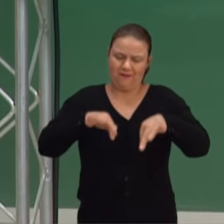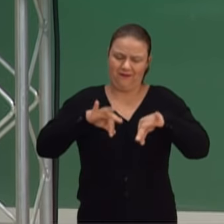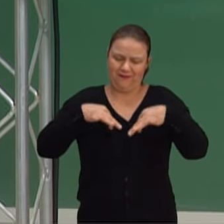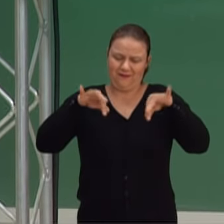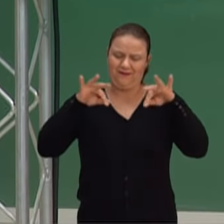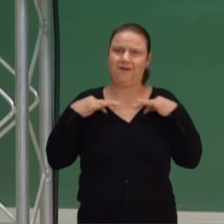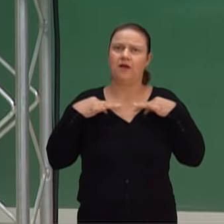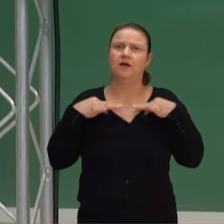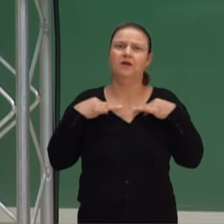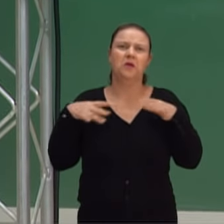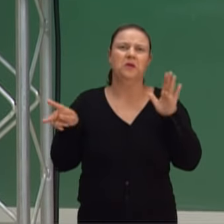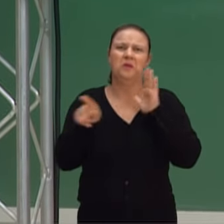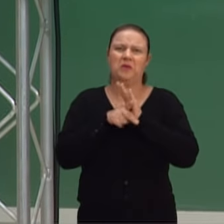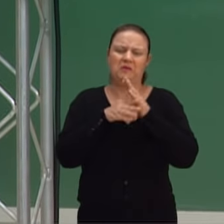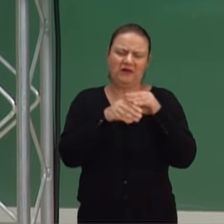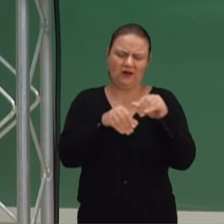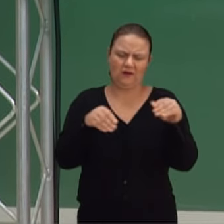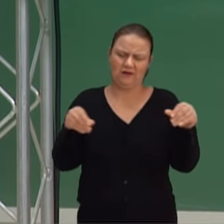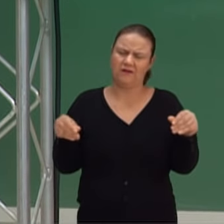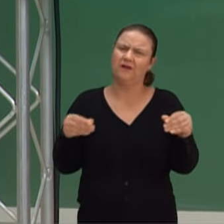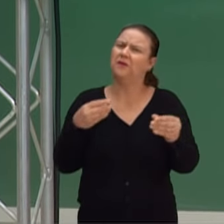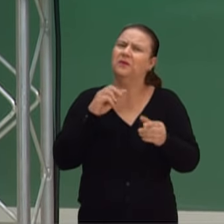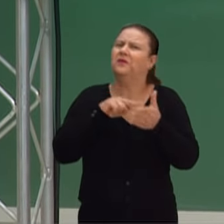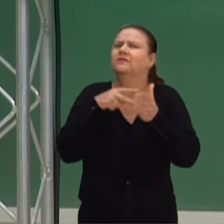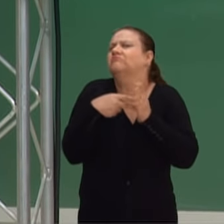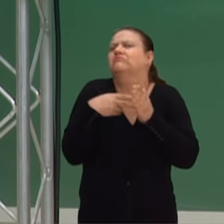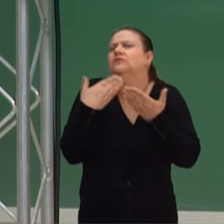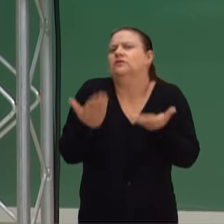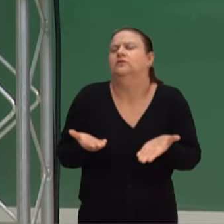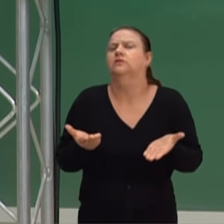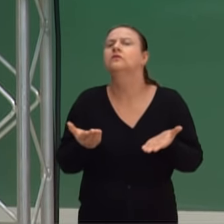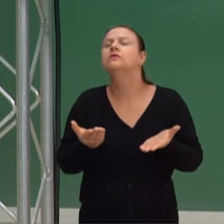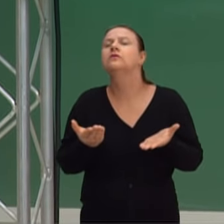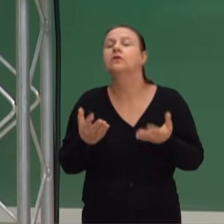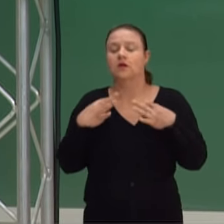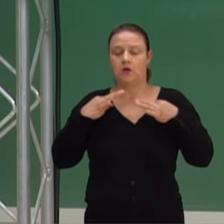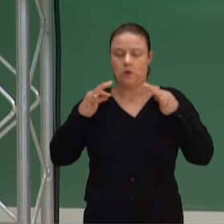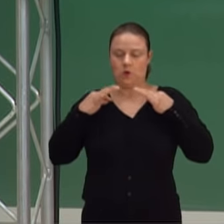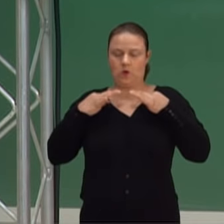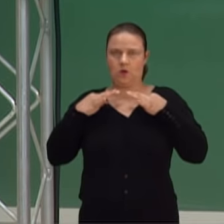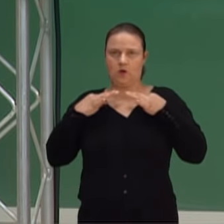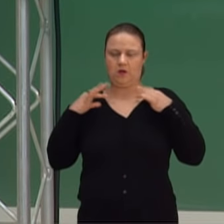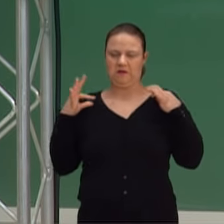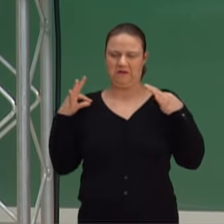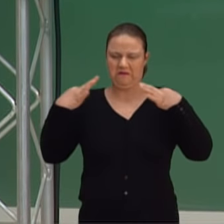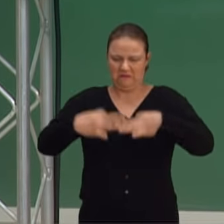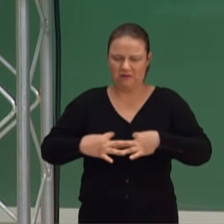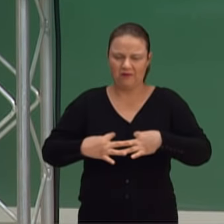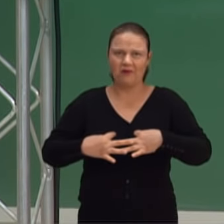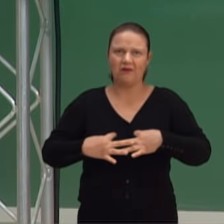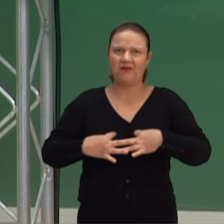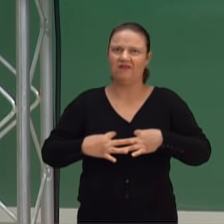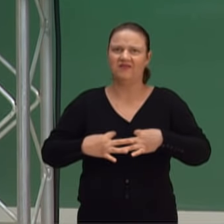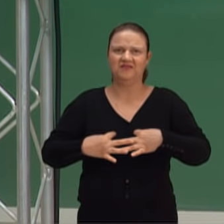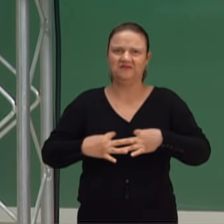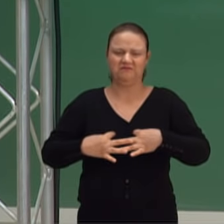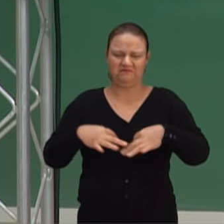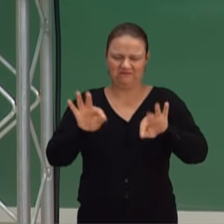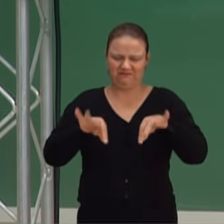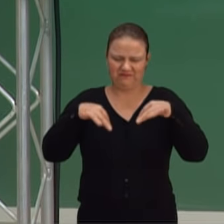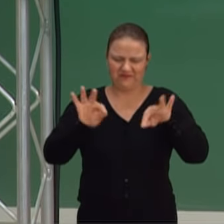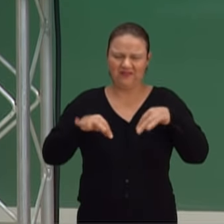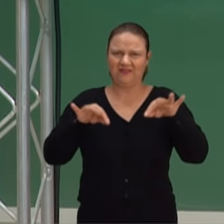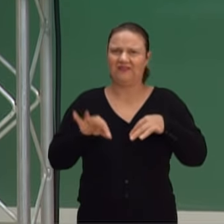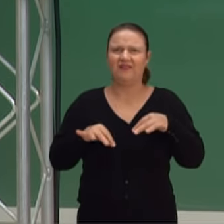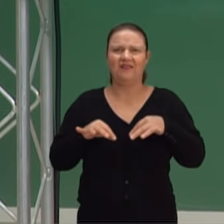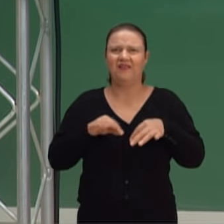terra. Ou seja, é um tecido feito de um linho cru, de um material muito